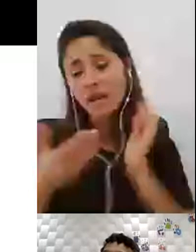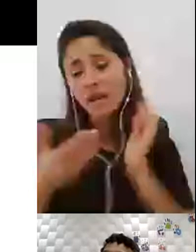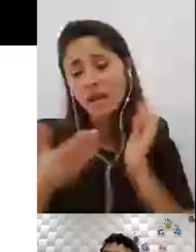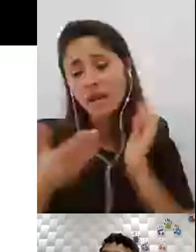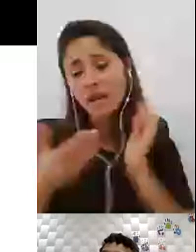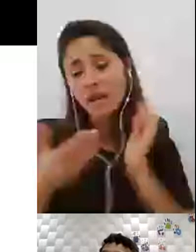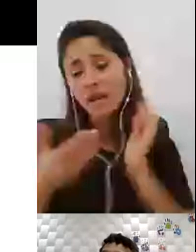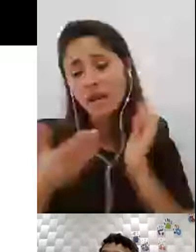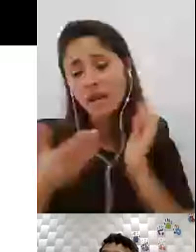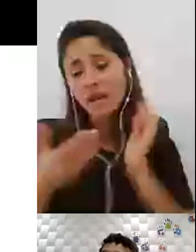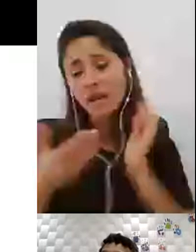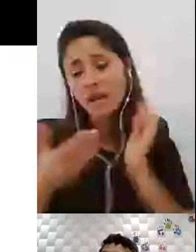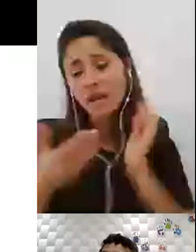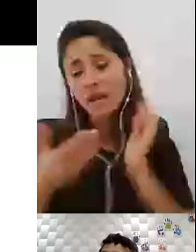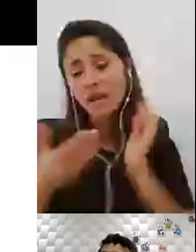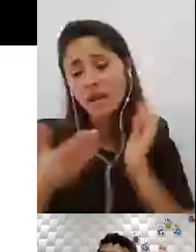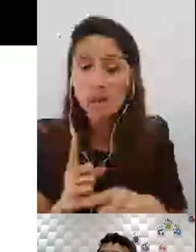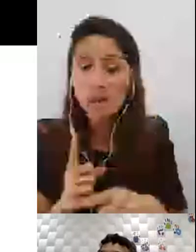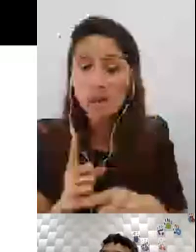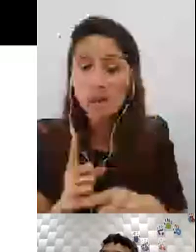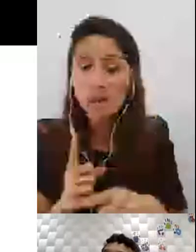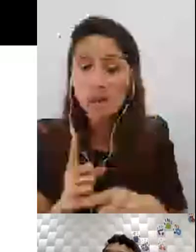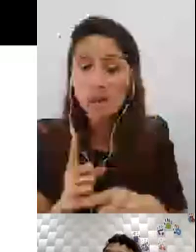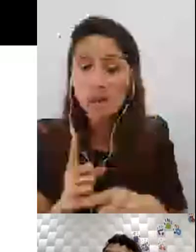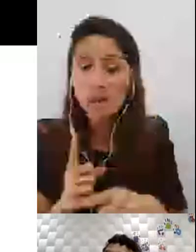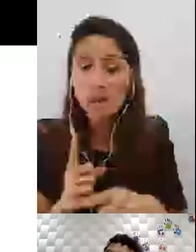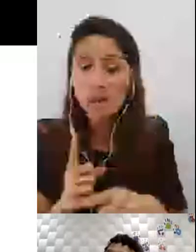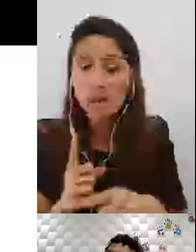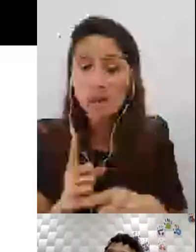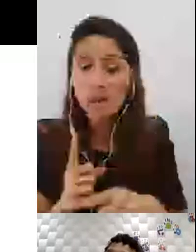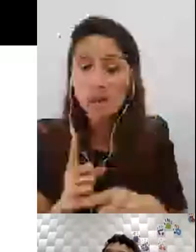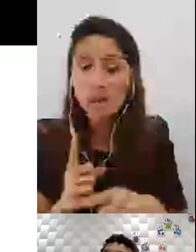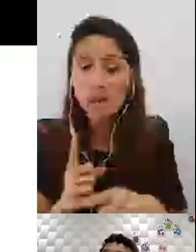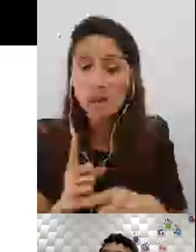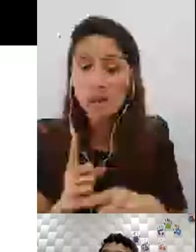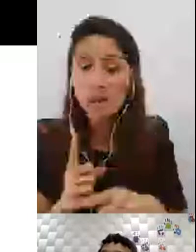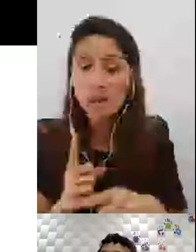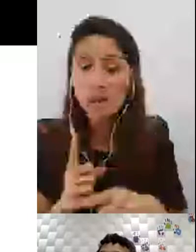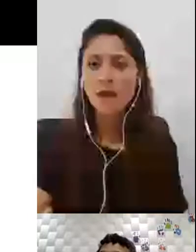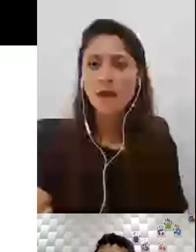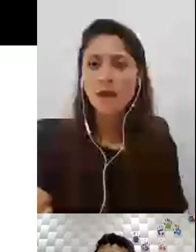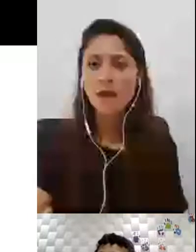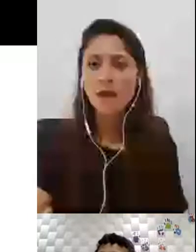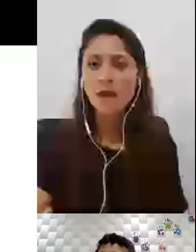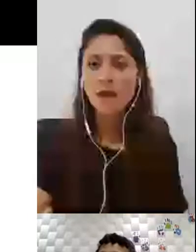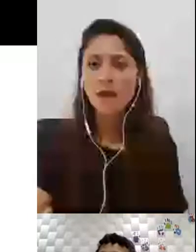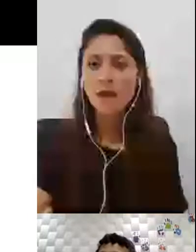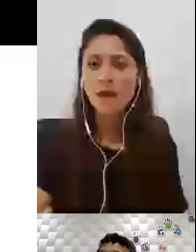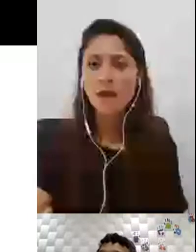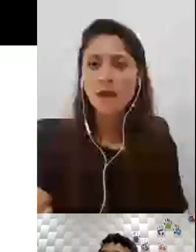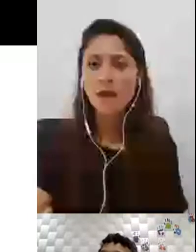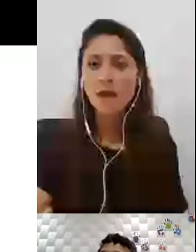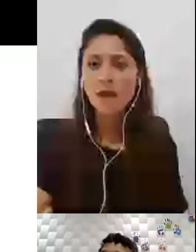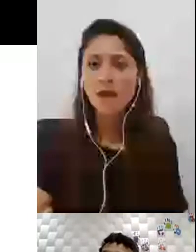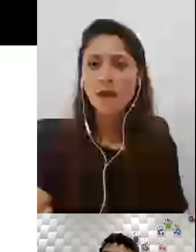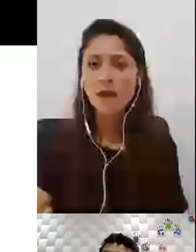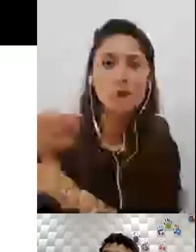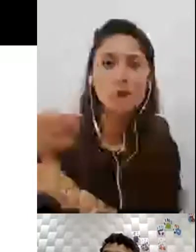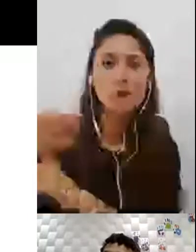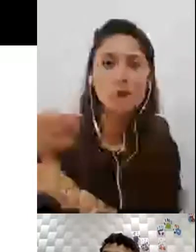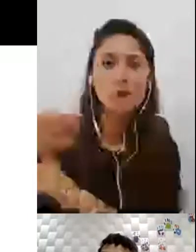isso, a indústria 4.0, vem para facilitar, para que a gente consiga atender essas expectativas e essa exigência